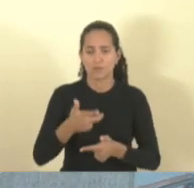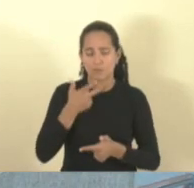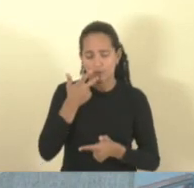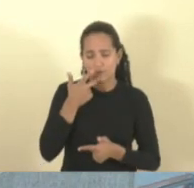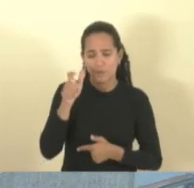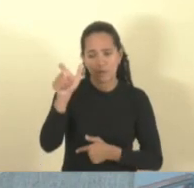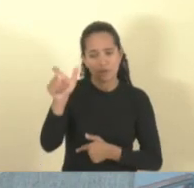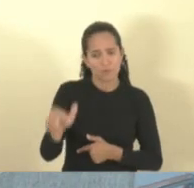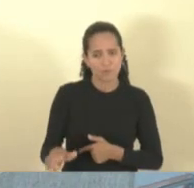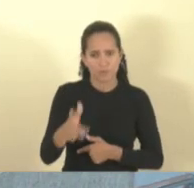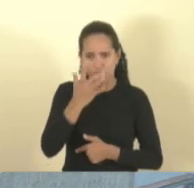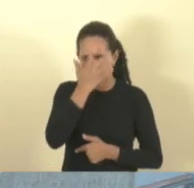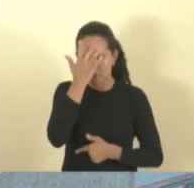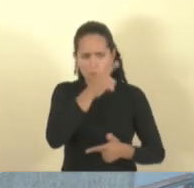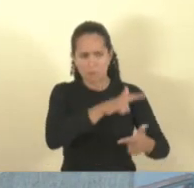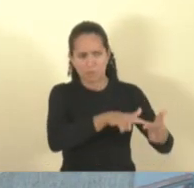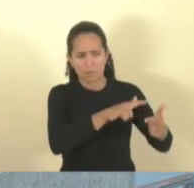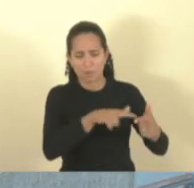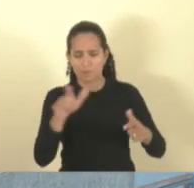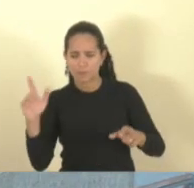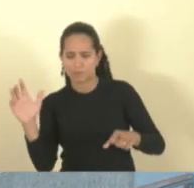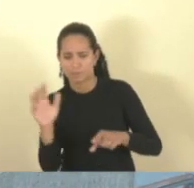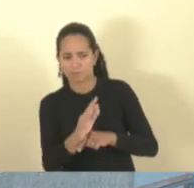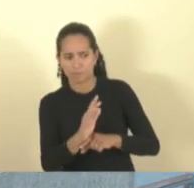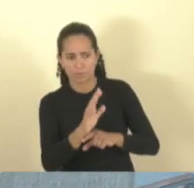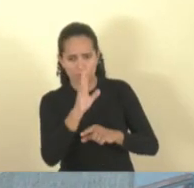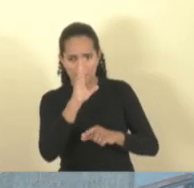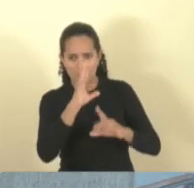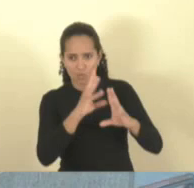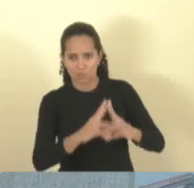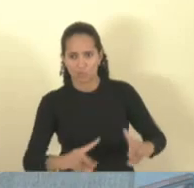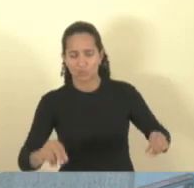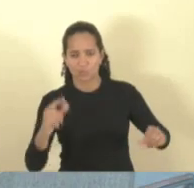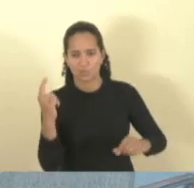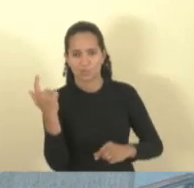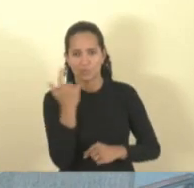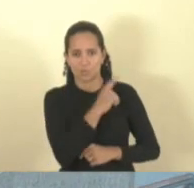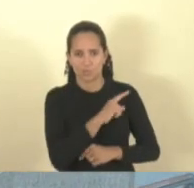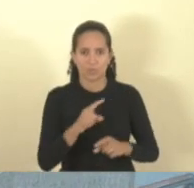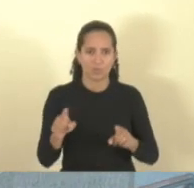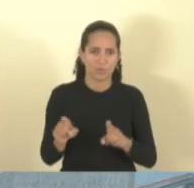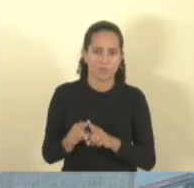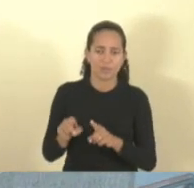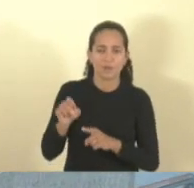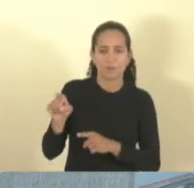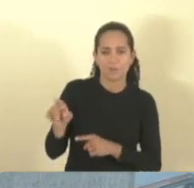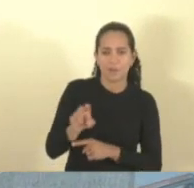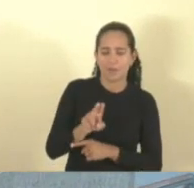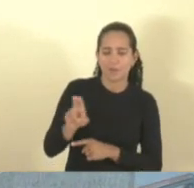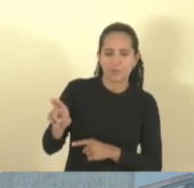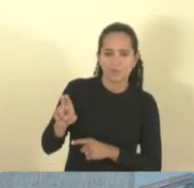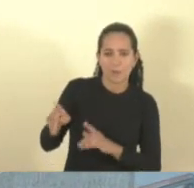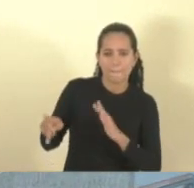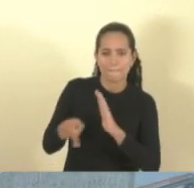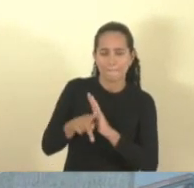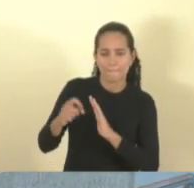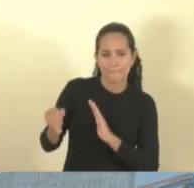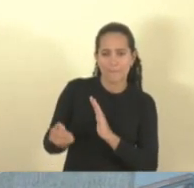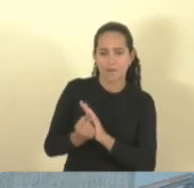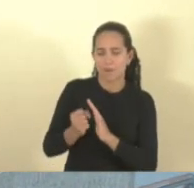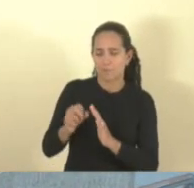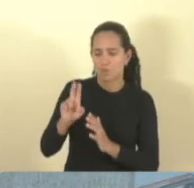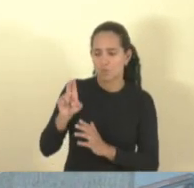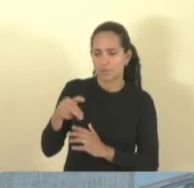é um grande solucionador de problemas. O nosso superintendente do Patrimônio da União, querido também, vem dos